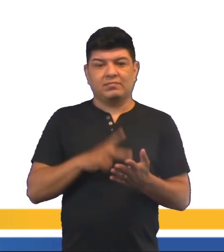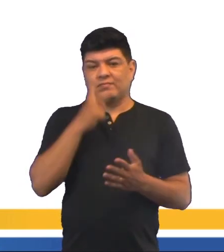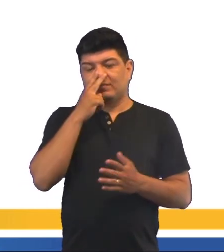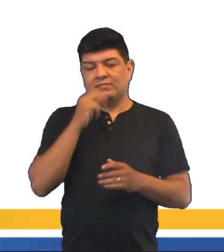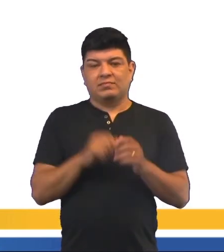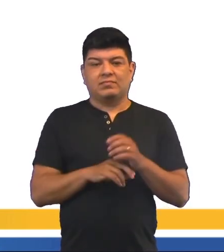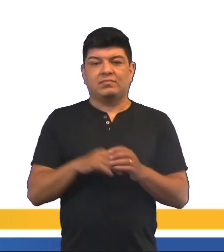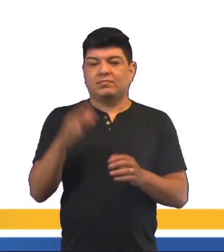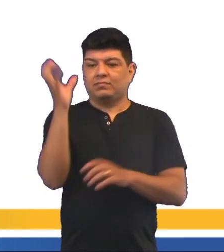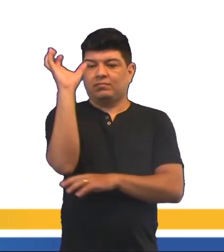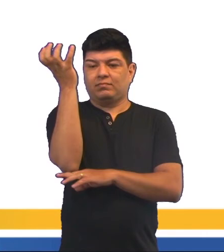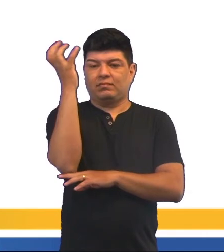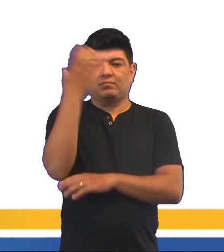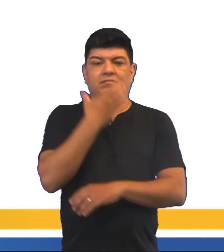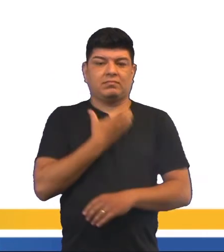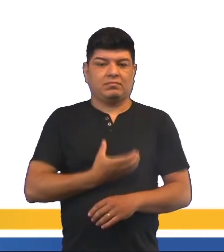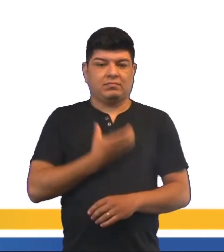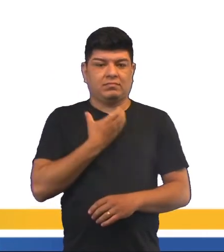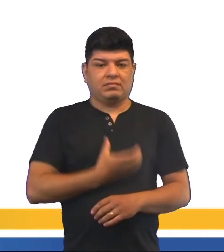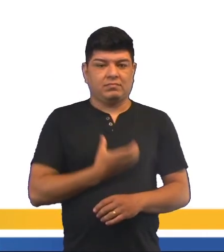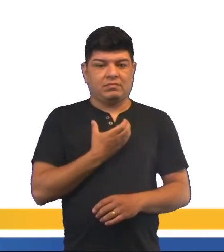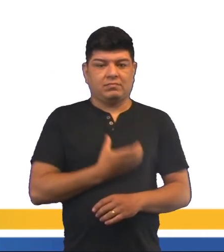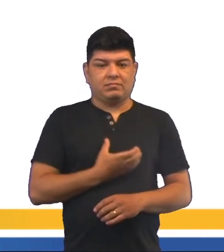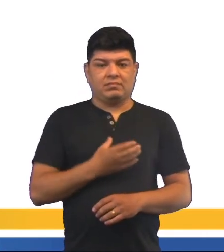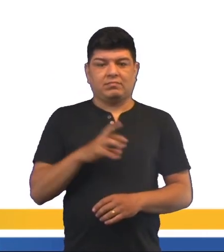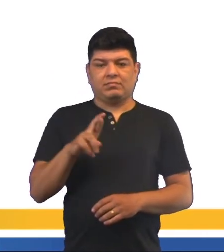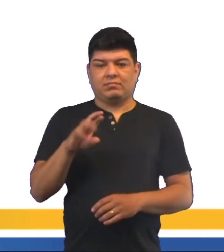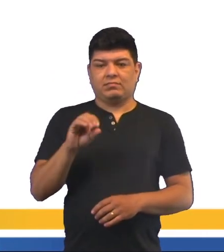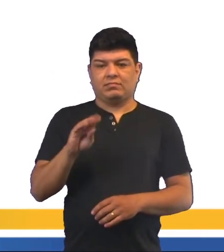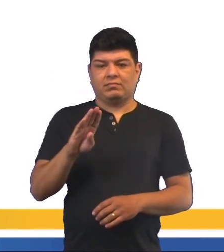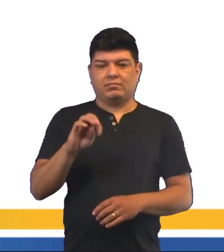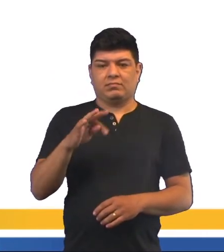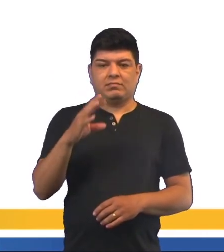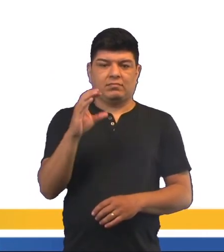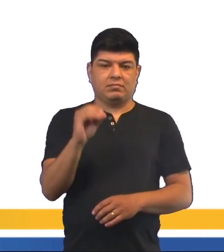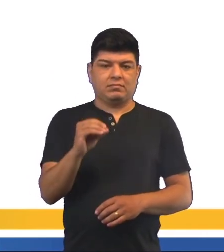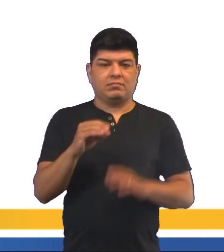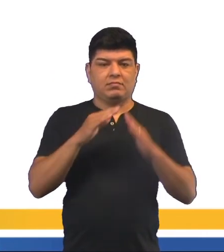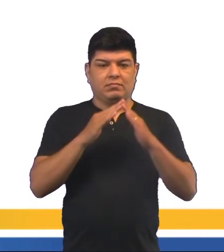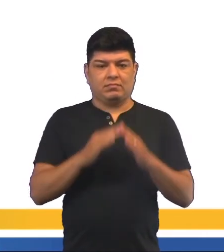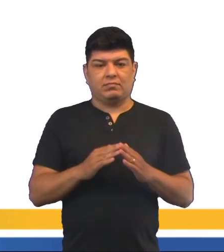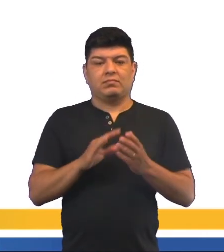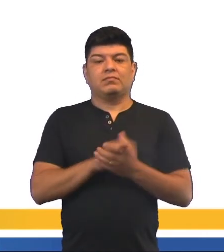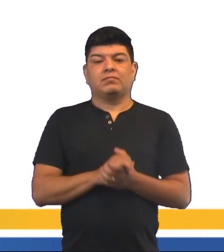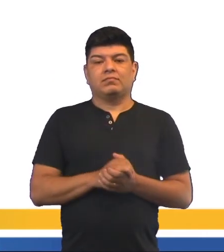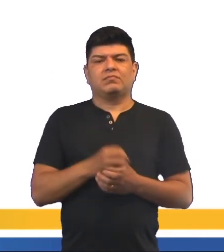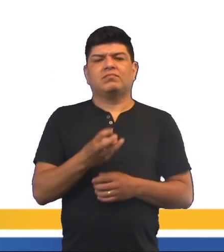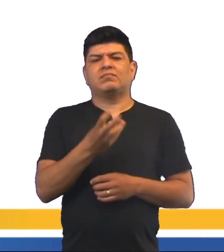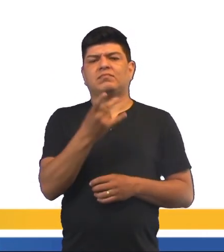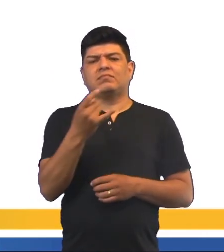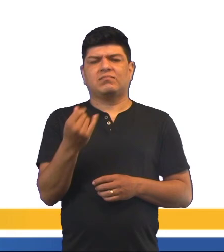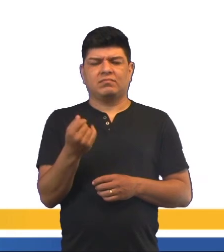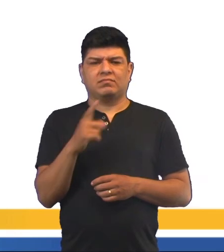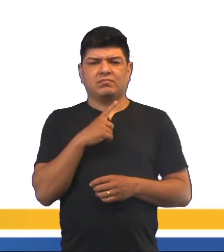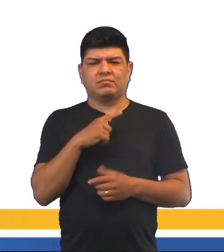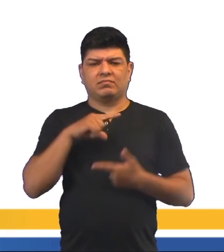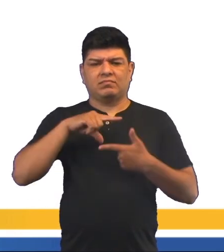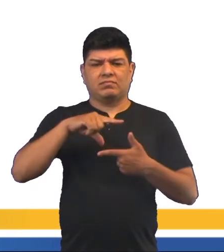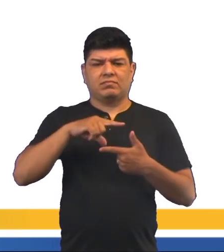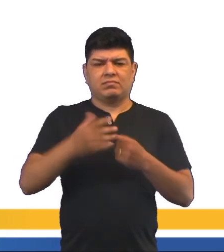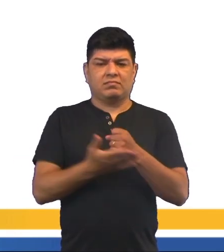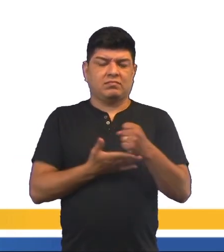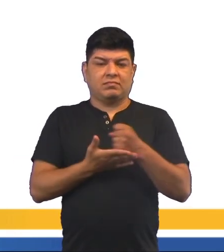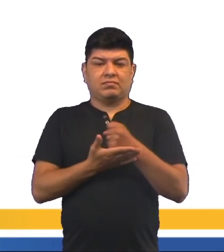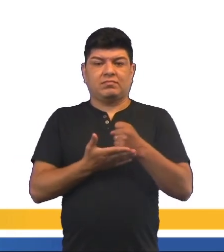Natal da cidade em que Roberto mora. Observe aí. Conte aí quantos quadradinhos tem aí só